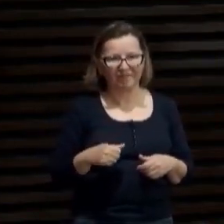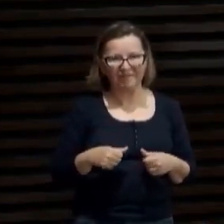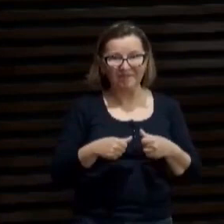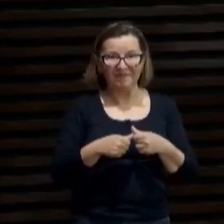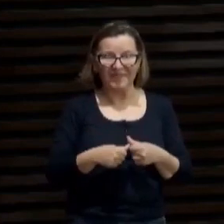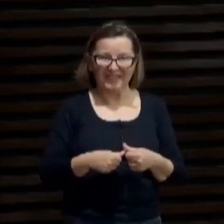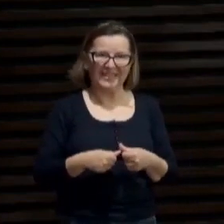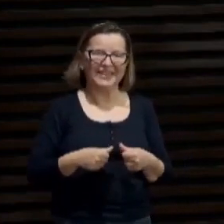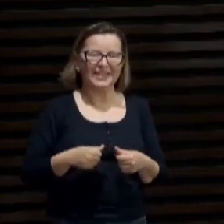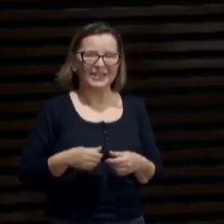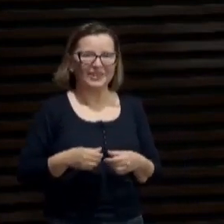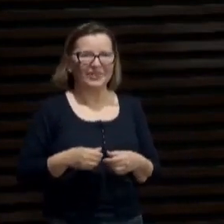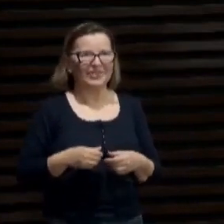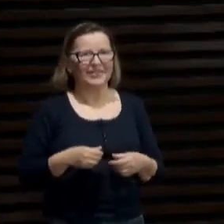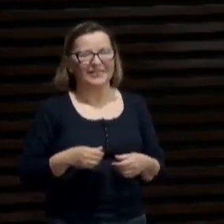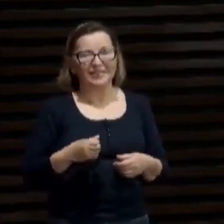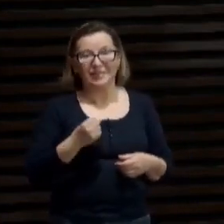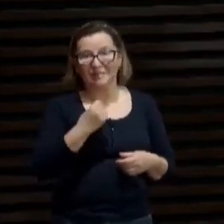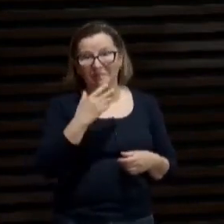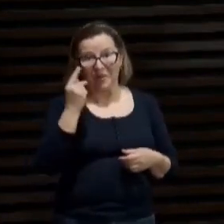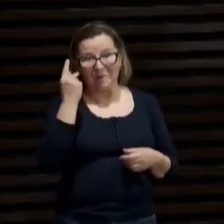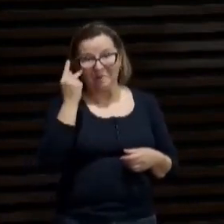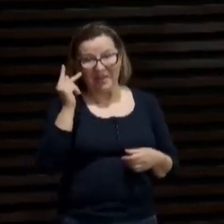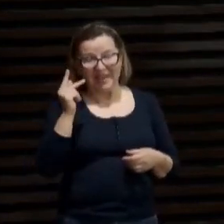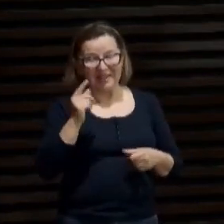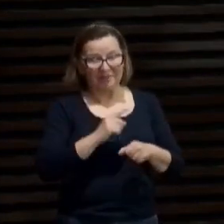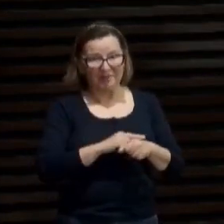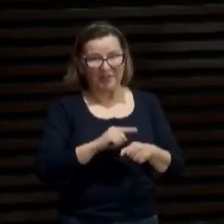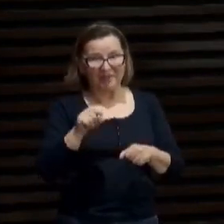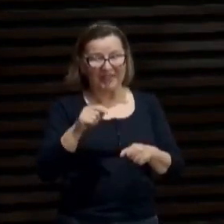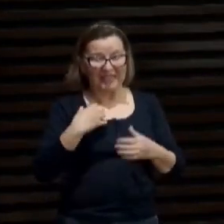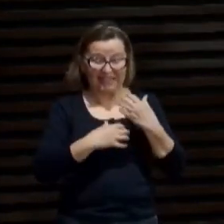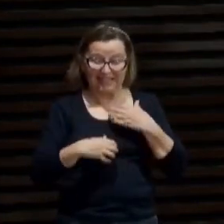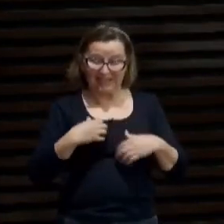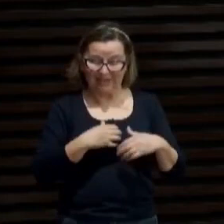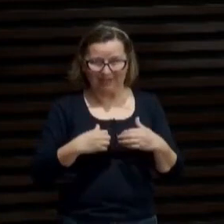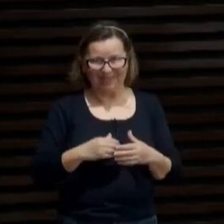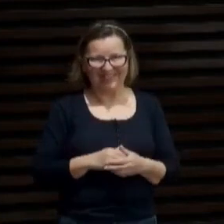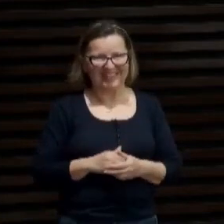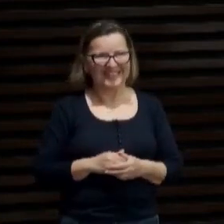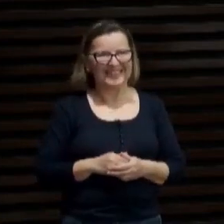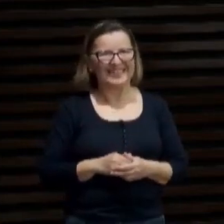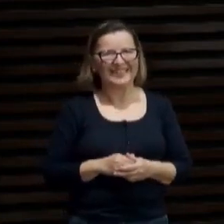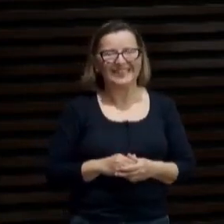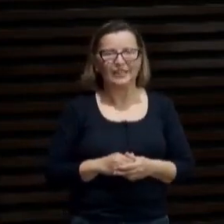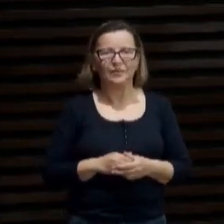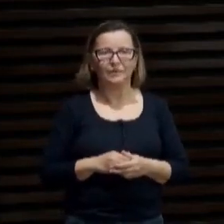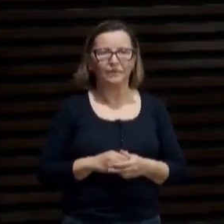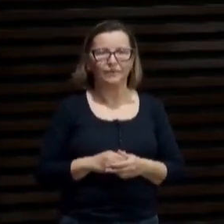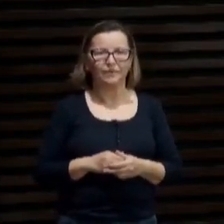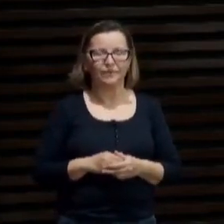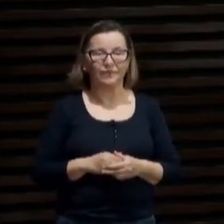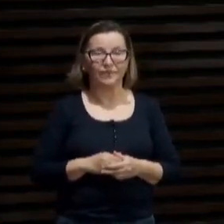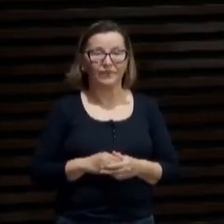roubando a minha. A menos que você seja um cara super tranquilo, que não está ansioso por nada. E aí quando a